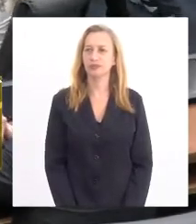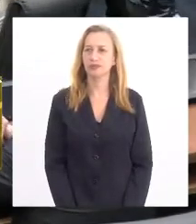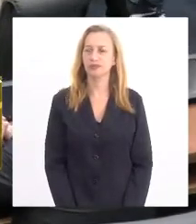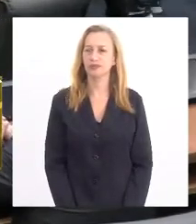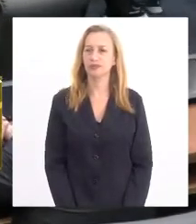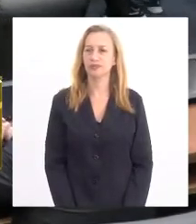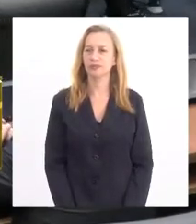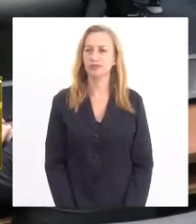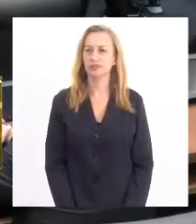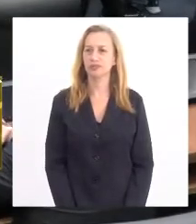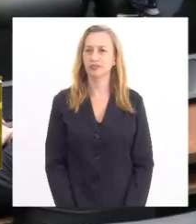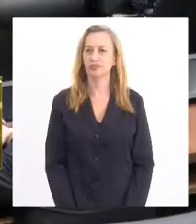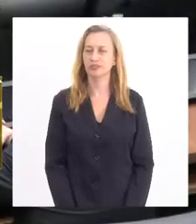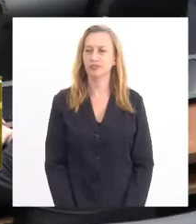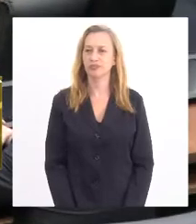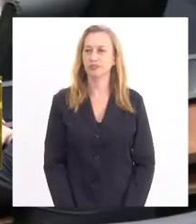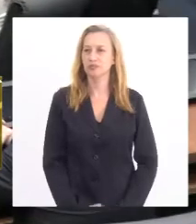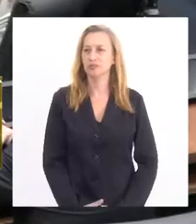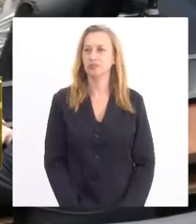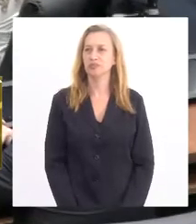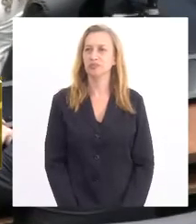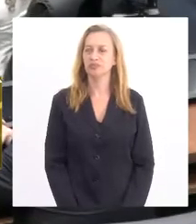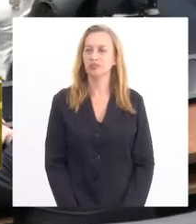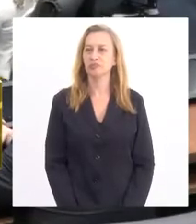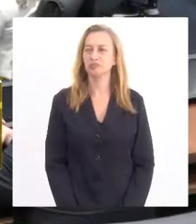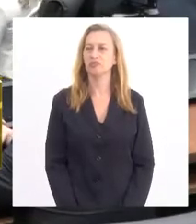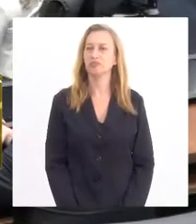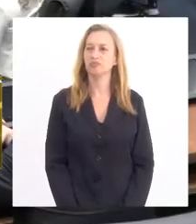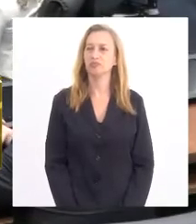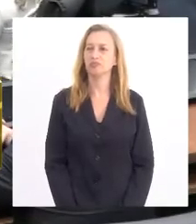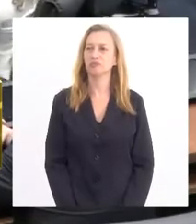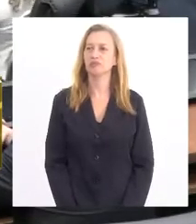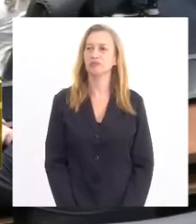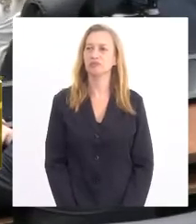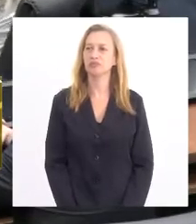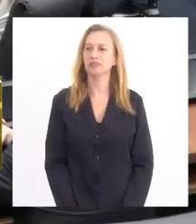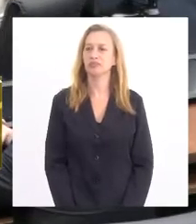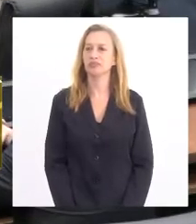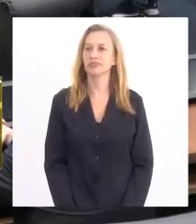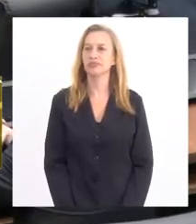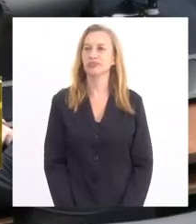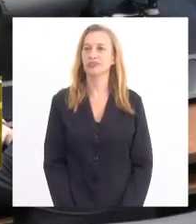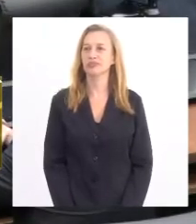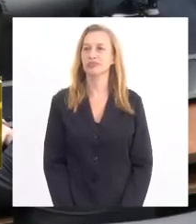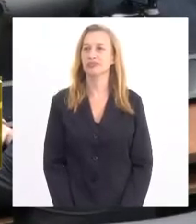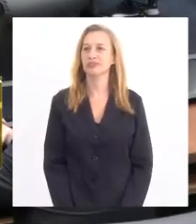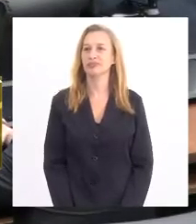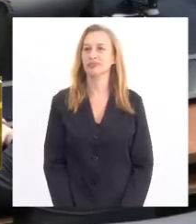E aí E aí